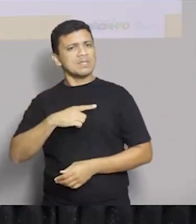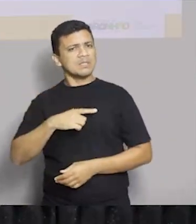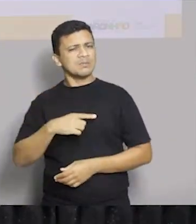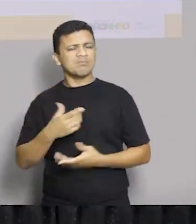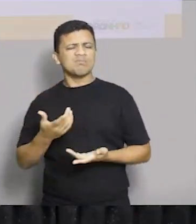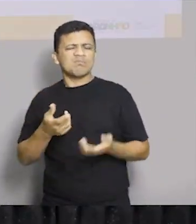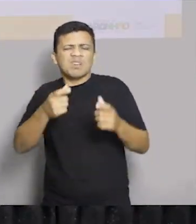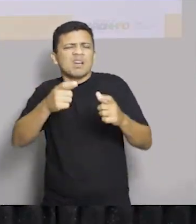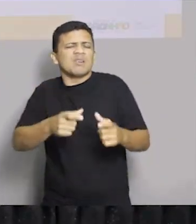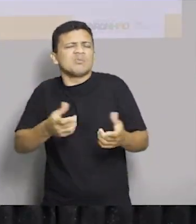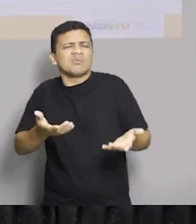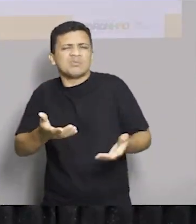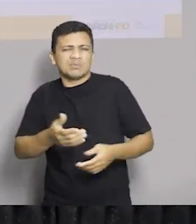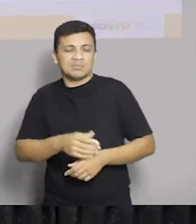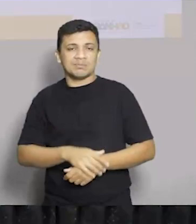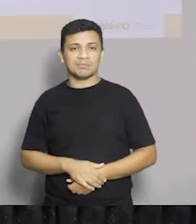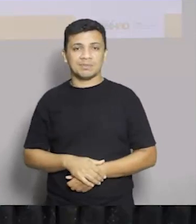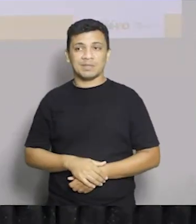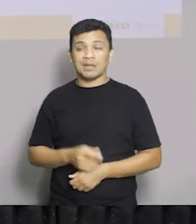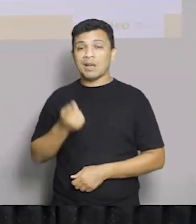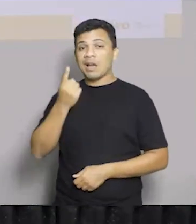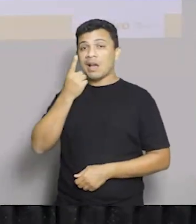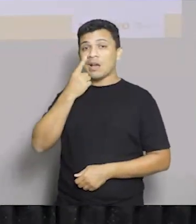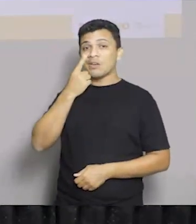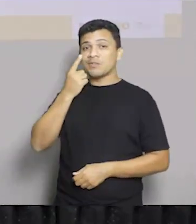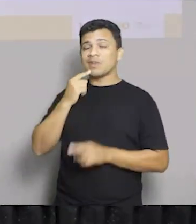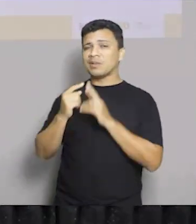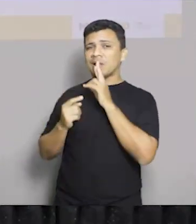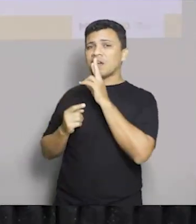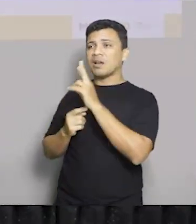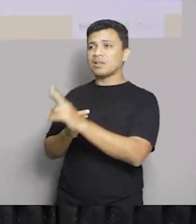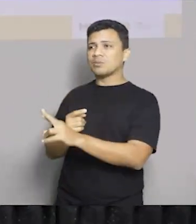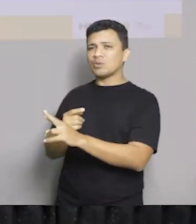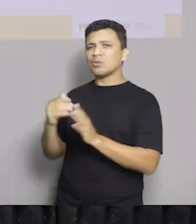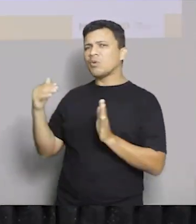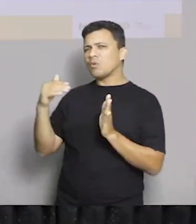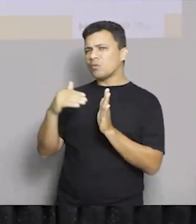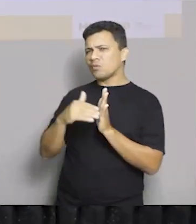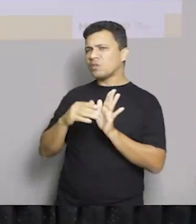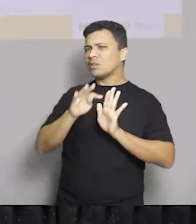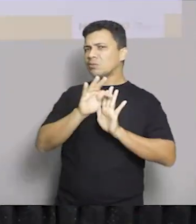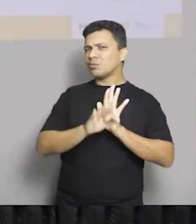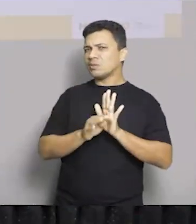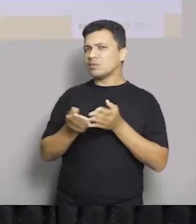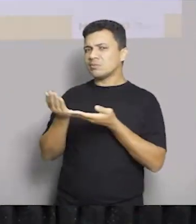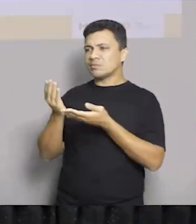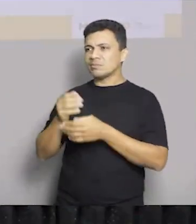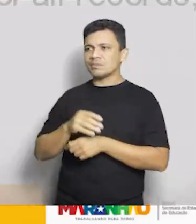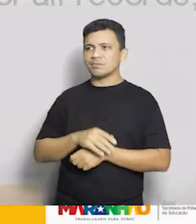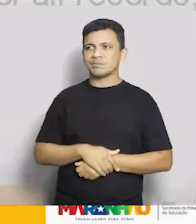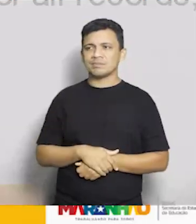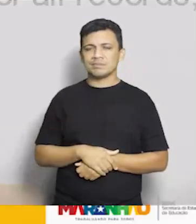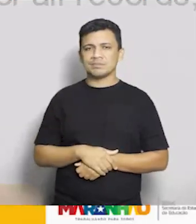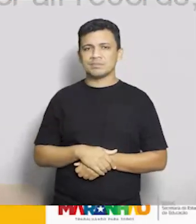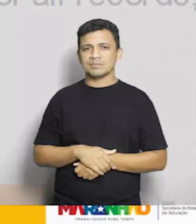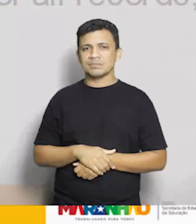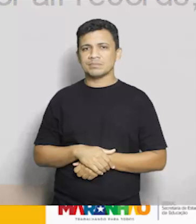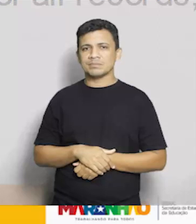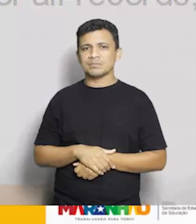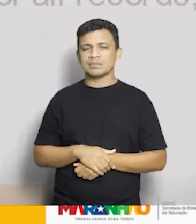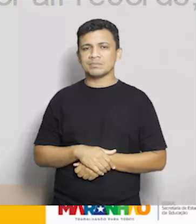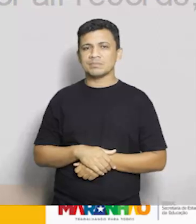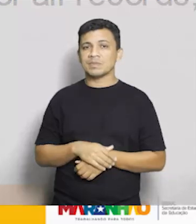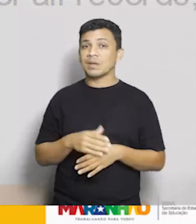né E aí nós vemos a resposta nesse final do texto aqui tá ele coloca